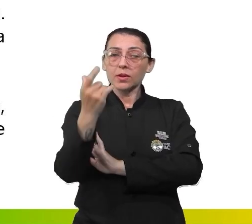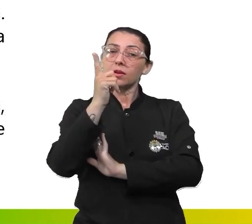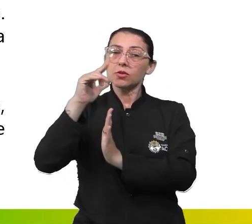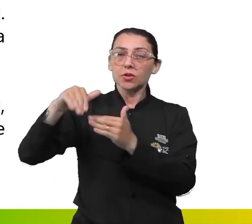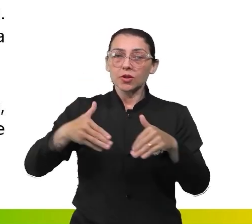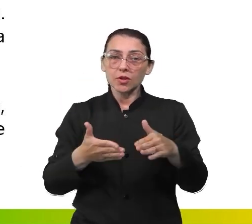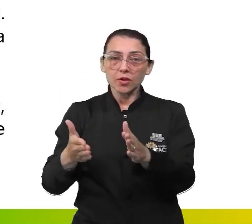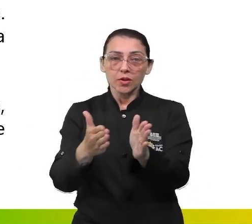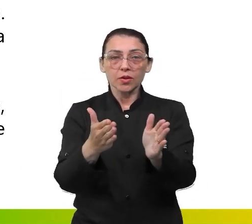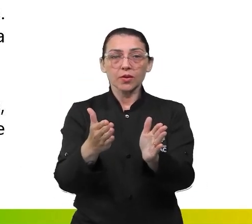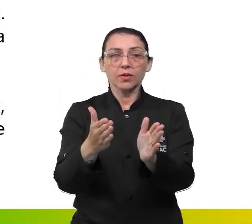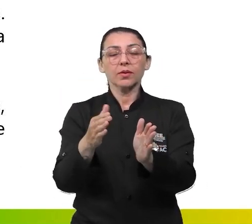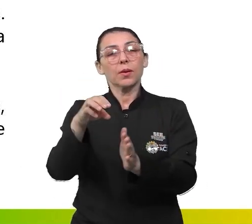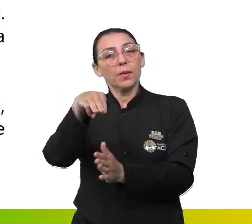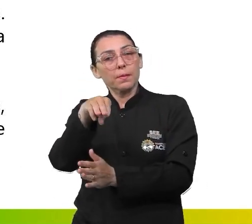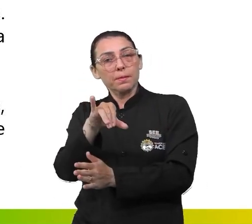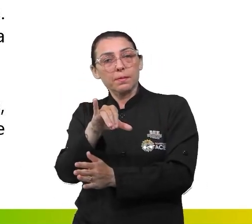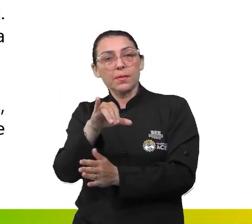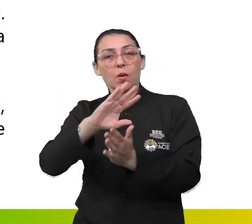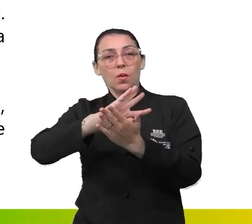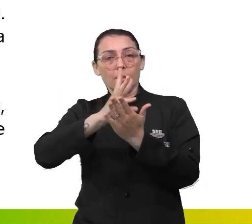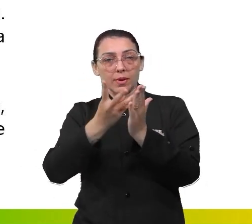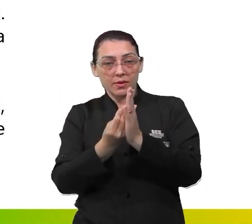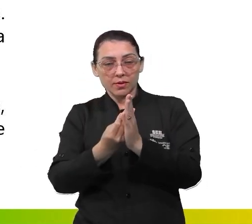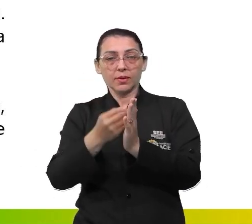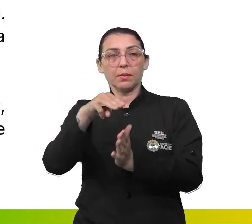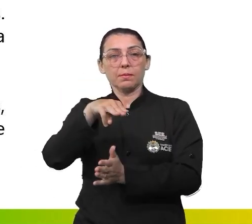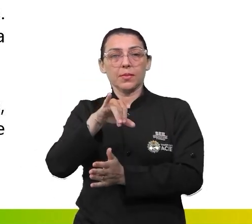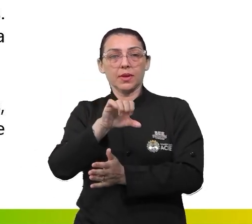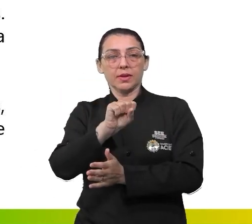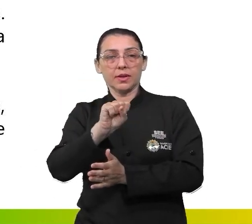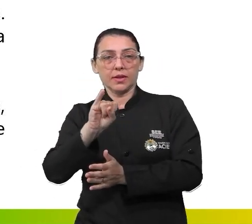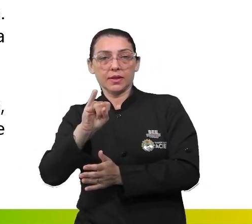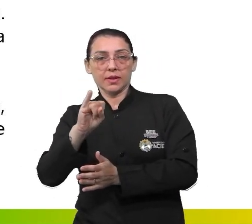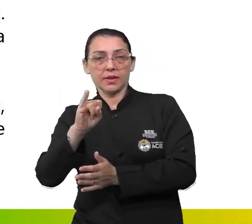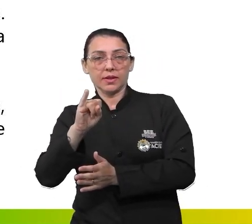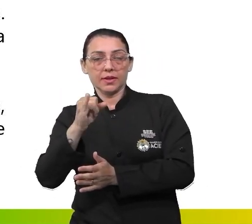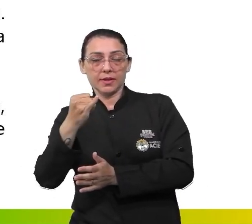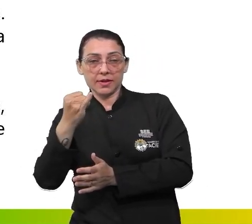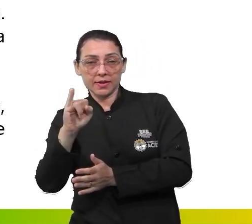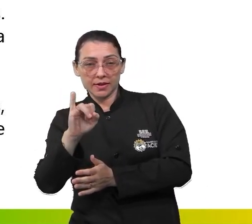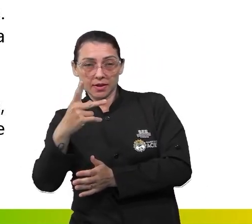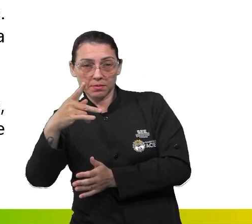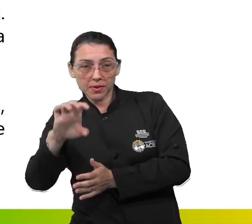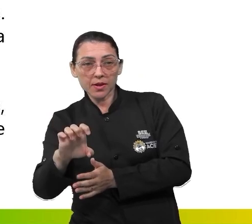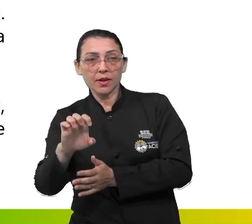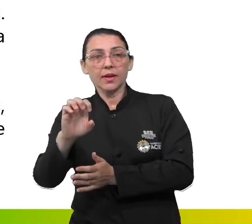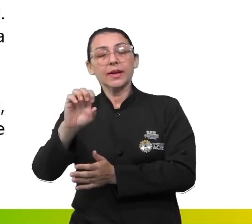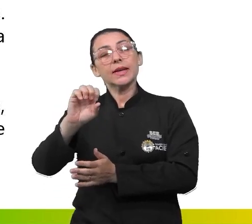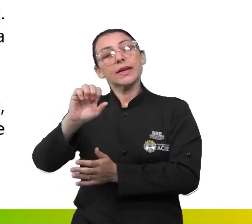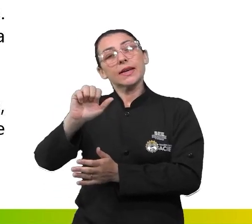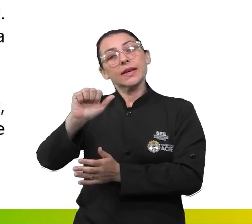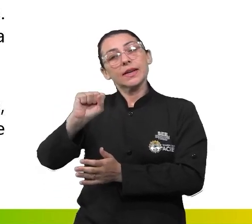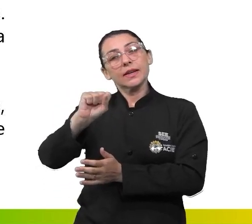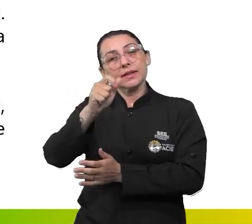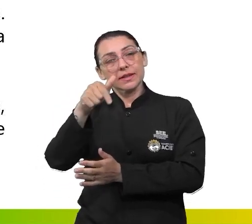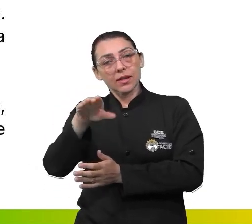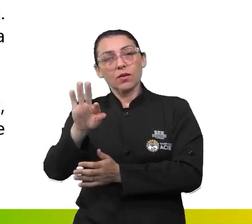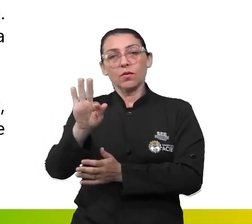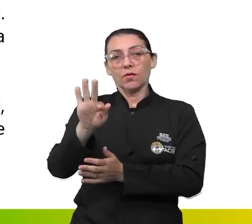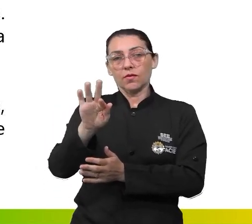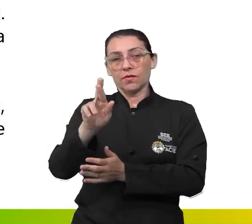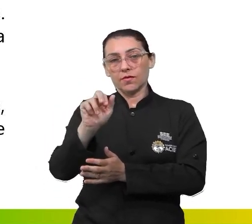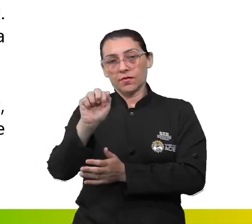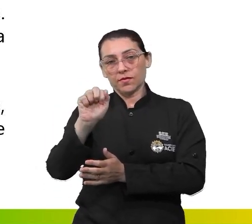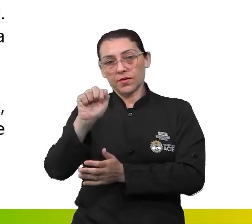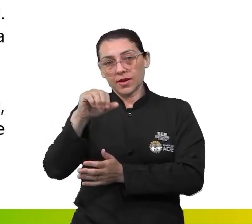rios. Citamos o Amazonas, Mississippi, Missouri, Rio São Francisco, Rio da Prata, entre outros,